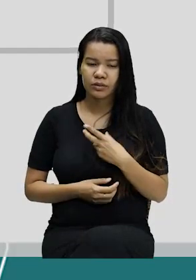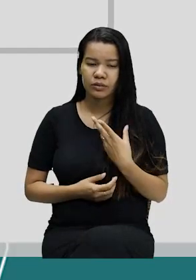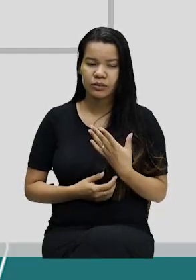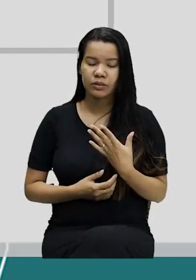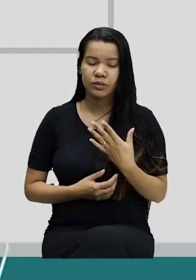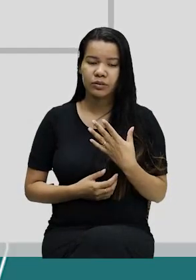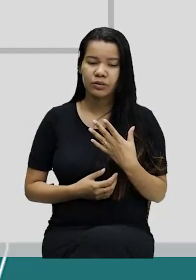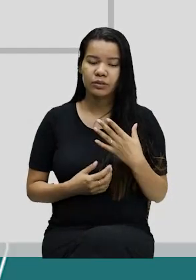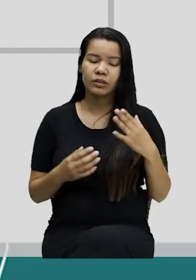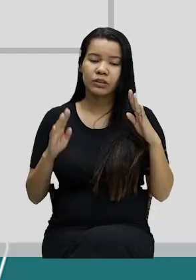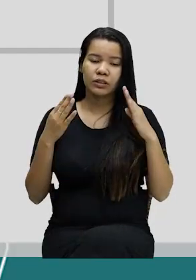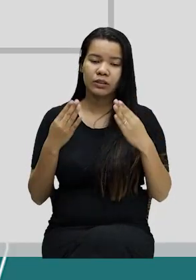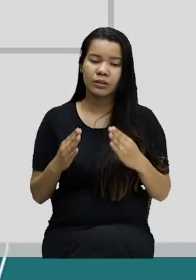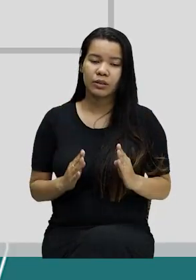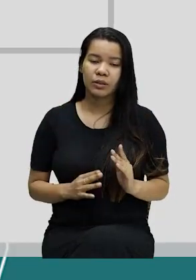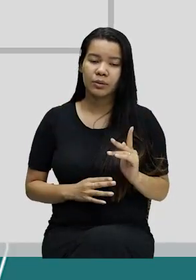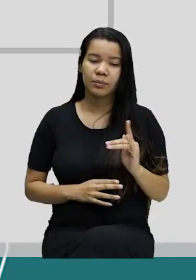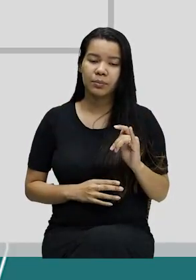Olha só,